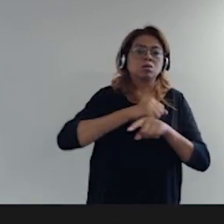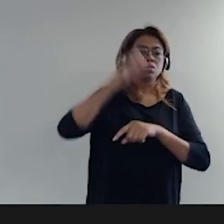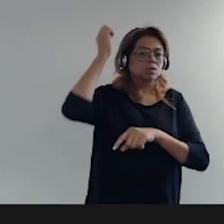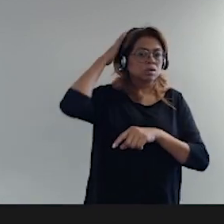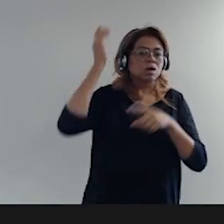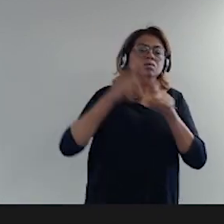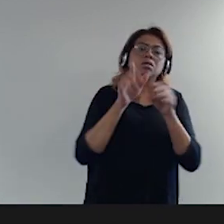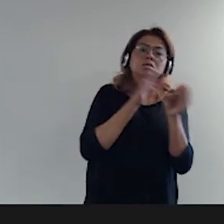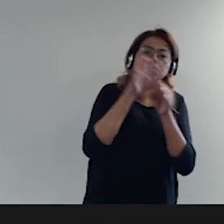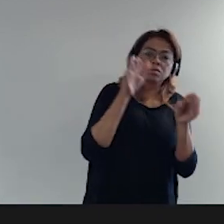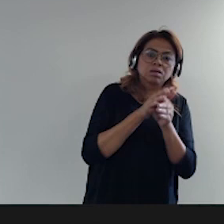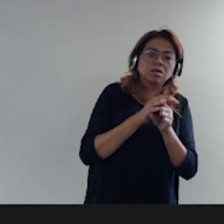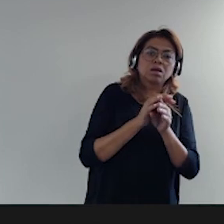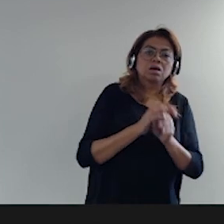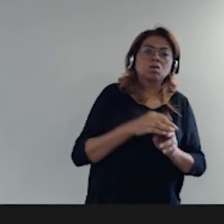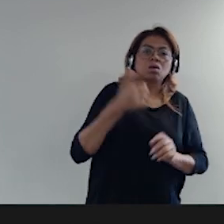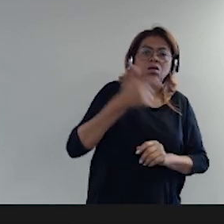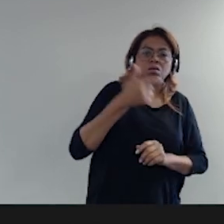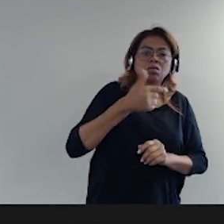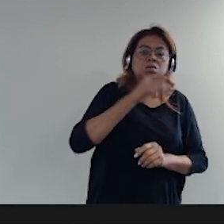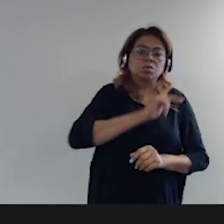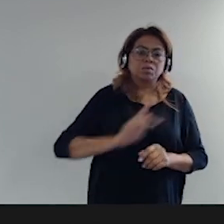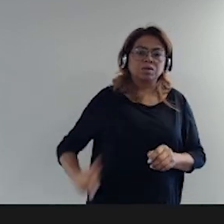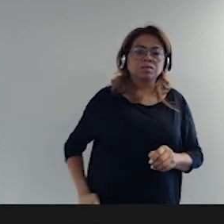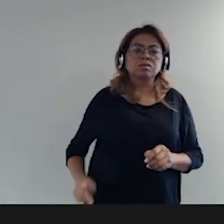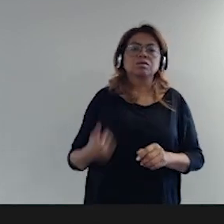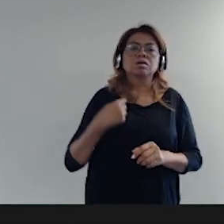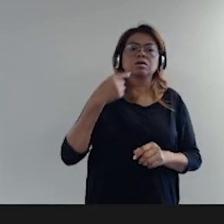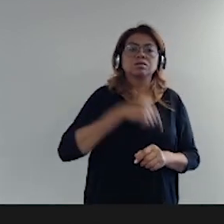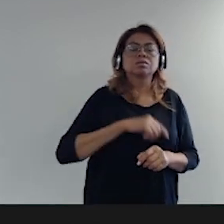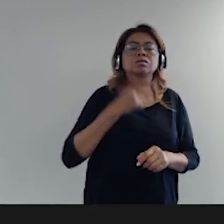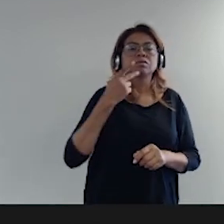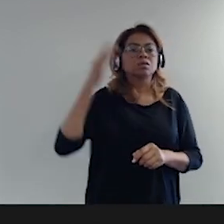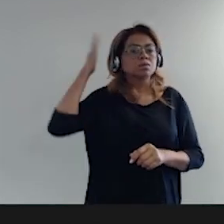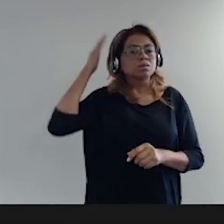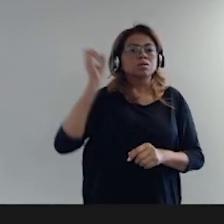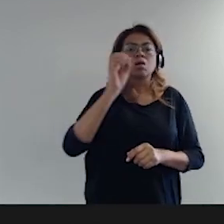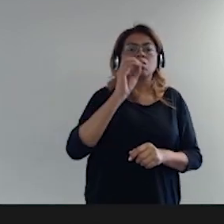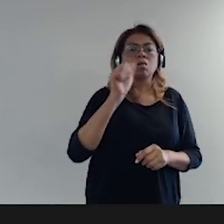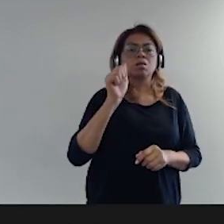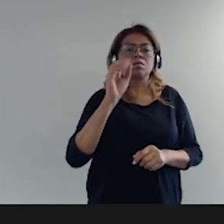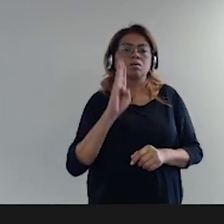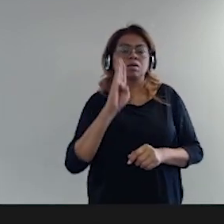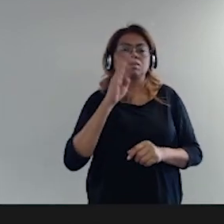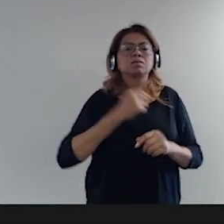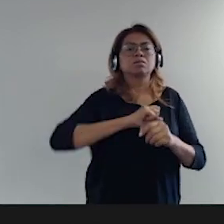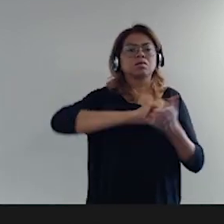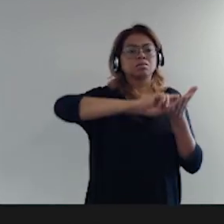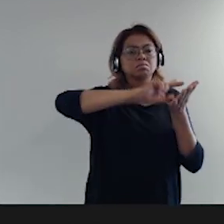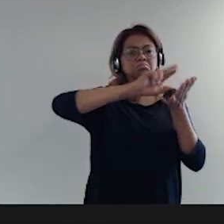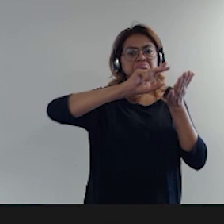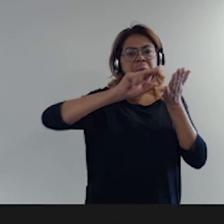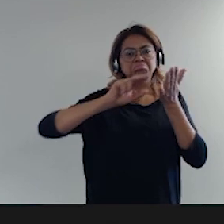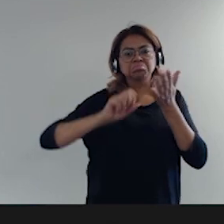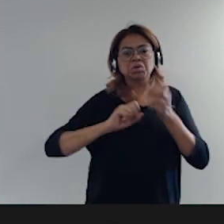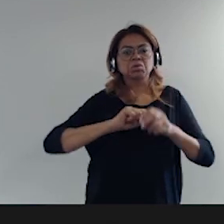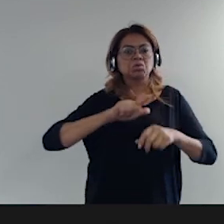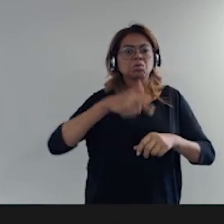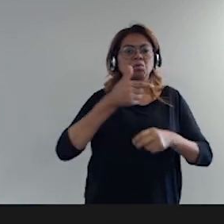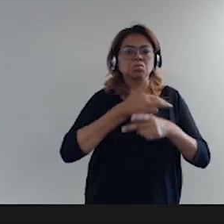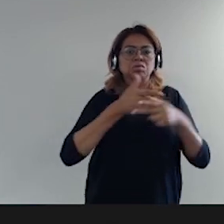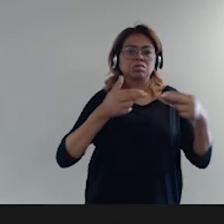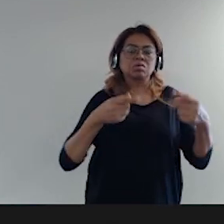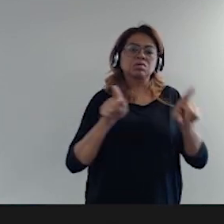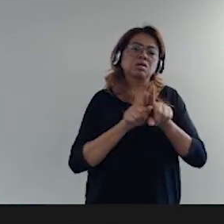conselheiro, vice-presidente e presidente da seccional paraense da UAB, entre várias outras coisas.